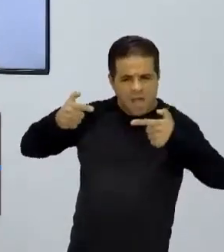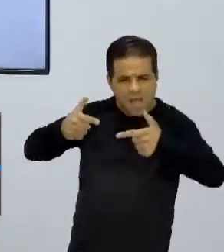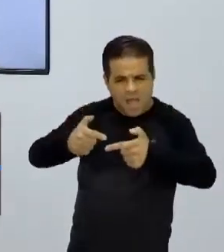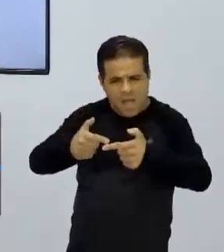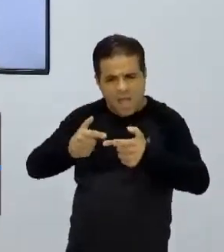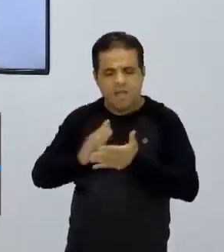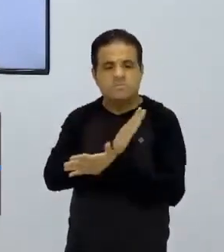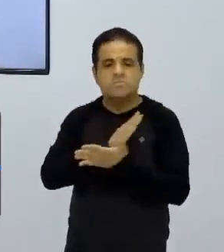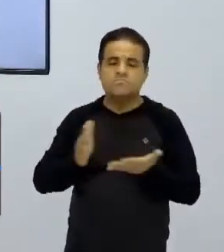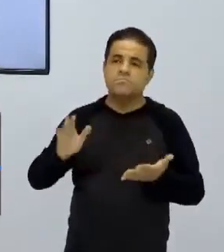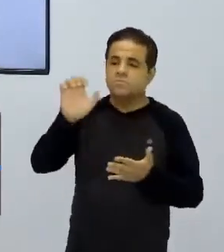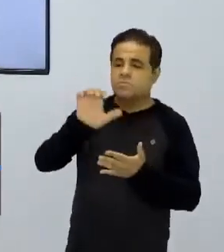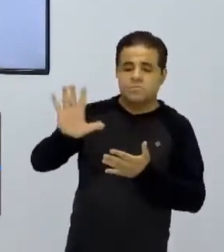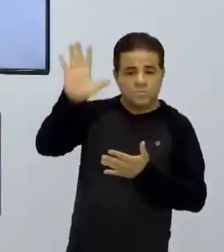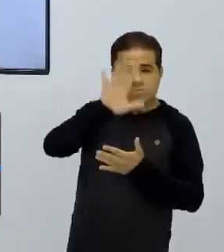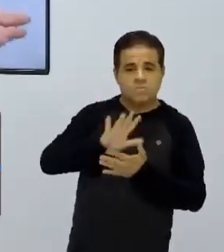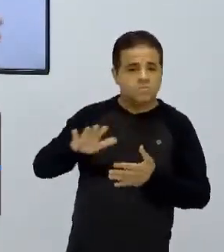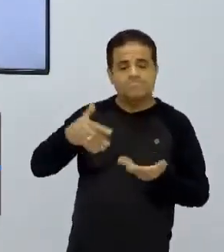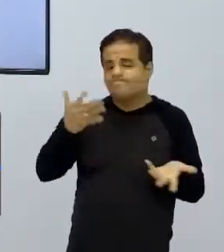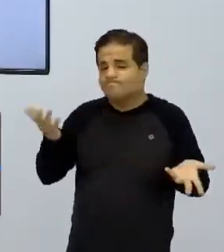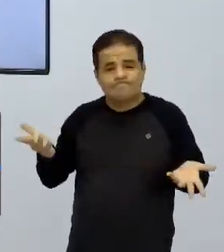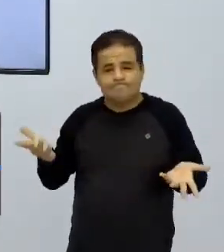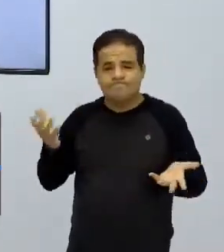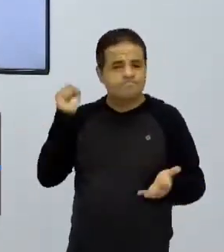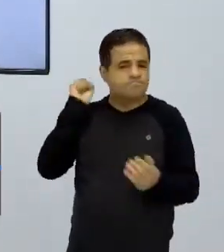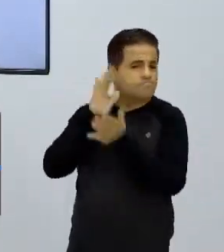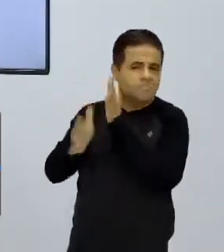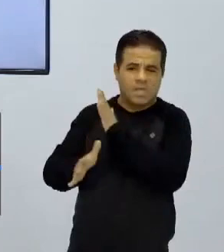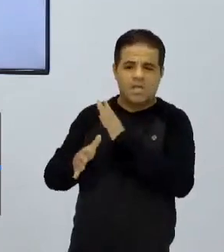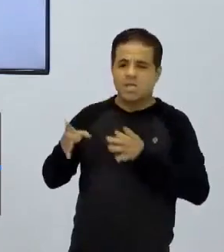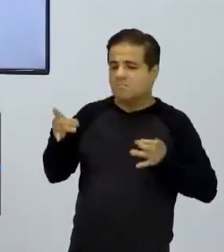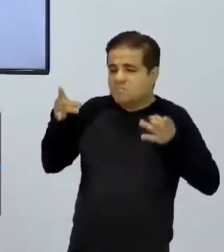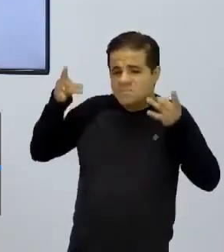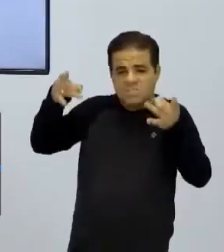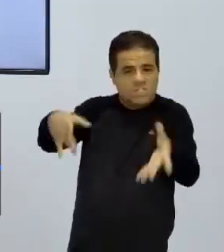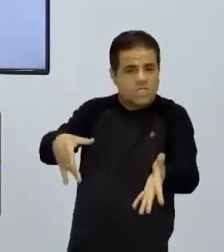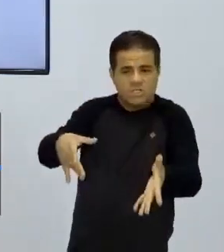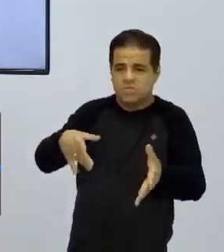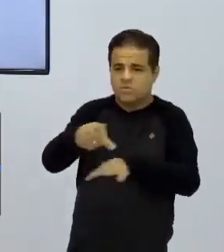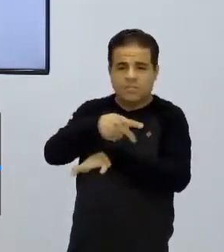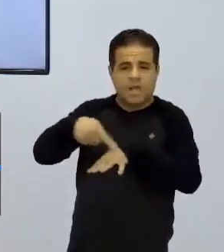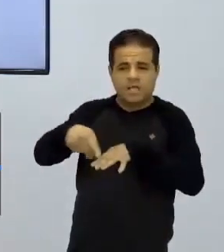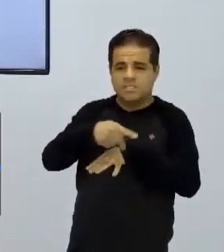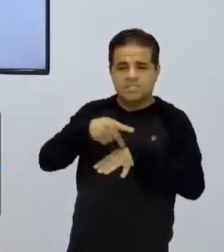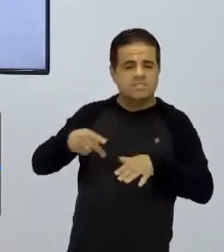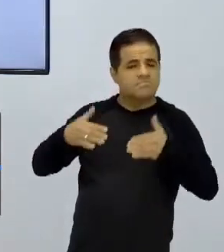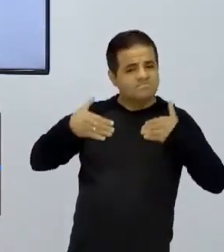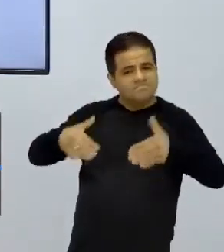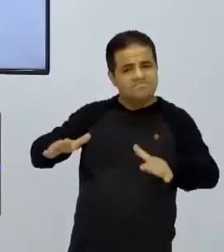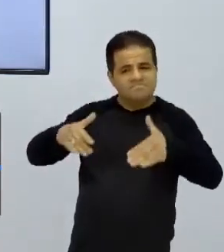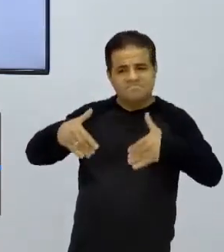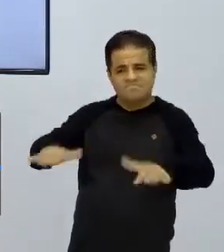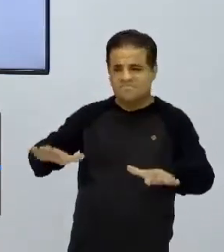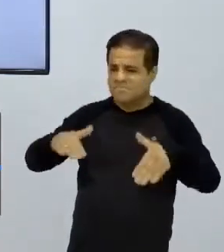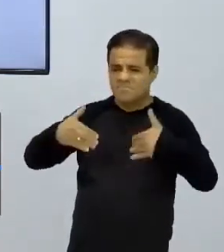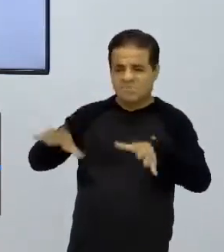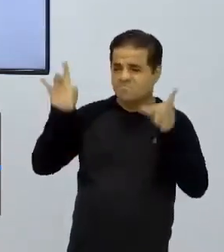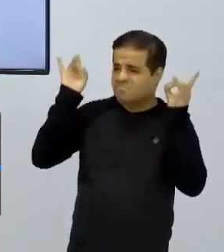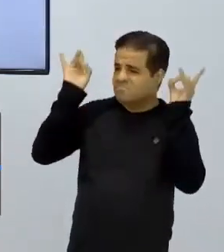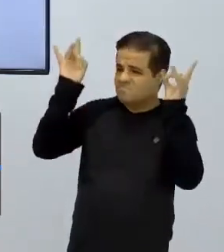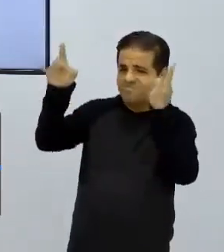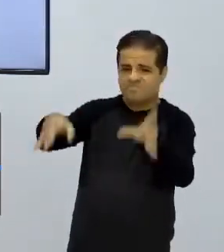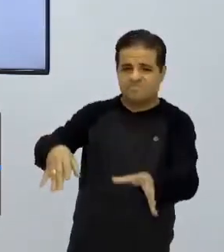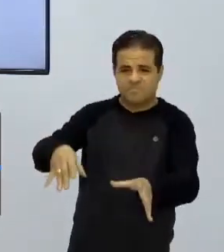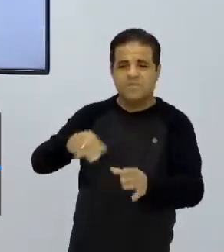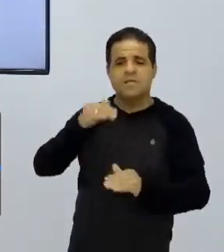foram através dos europeus, os europeus simplesmente saírem e deixarem os países, né, meio que largados, né?